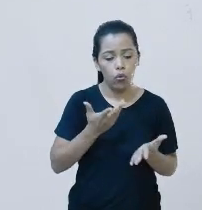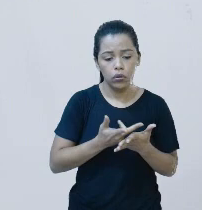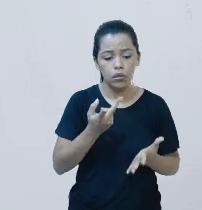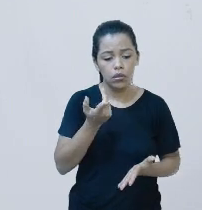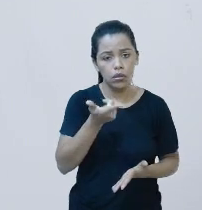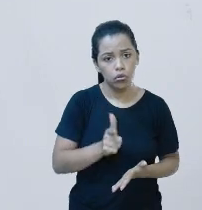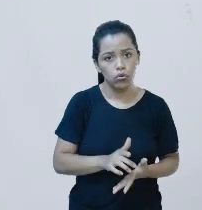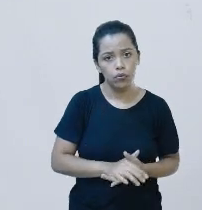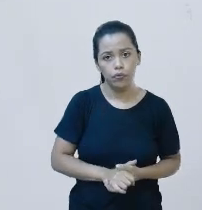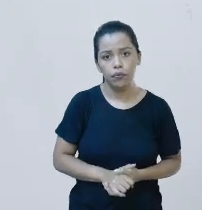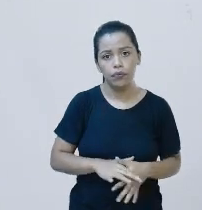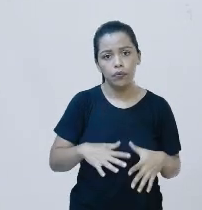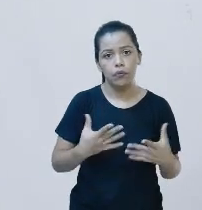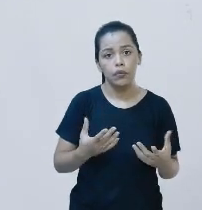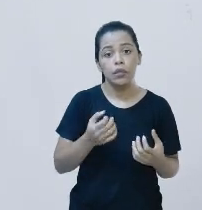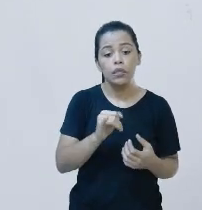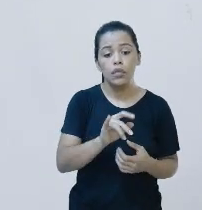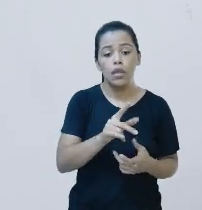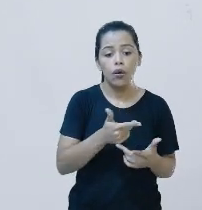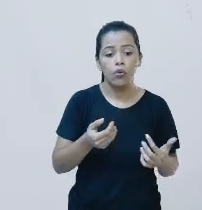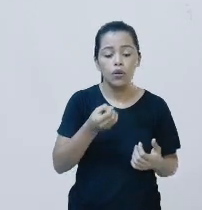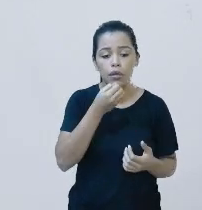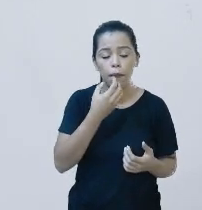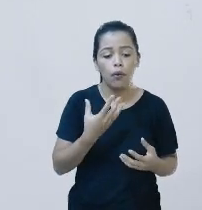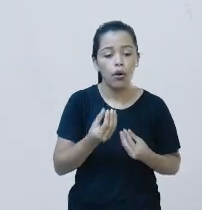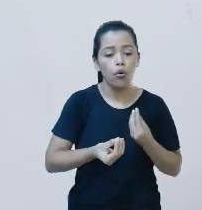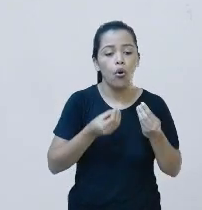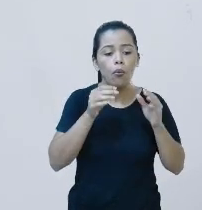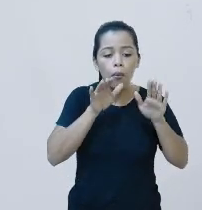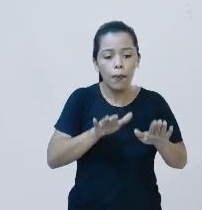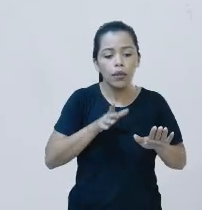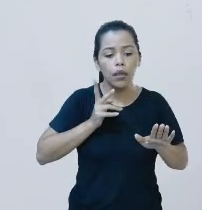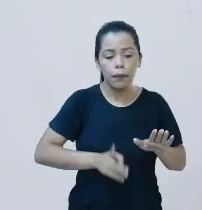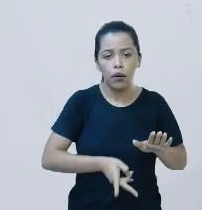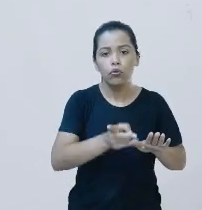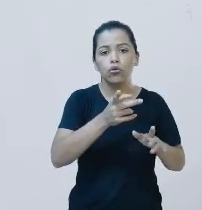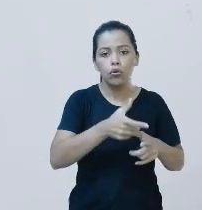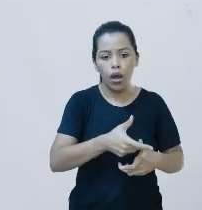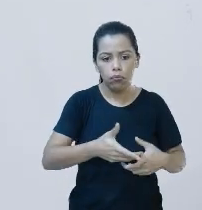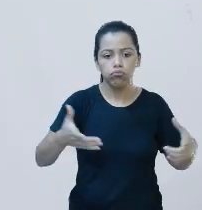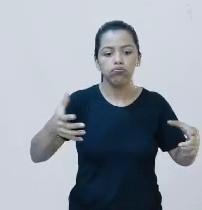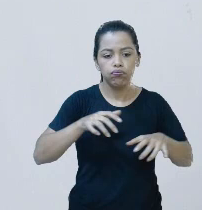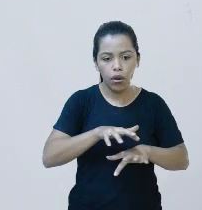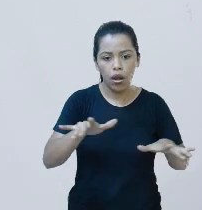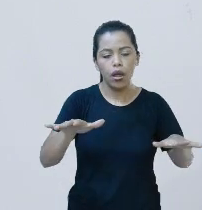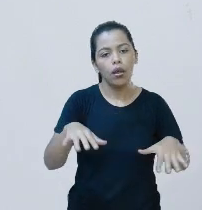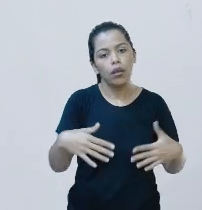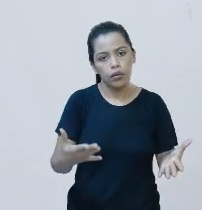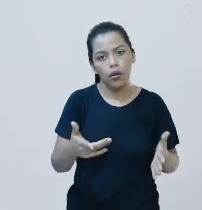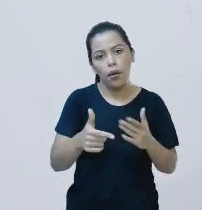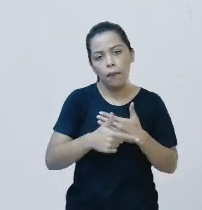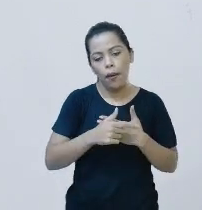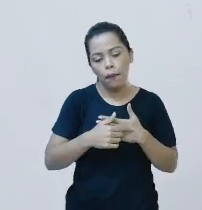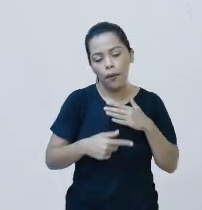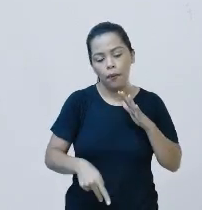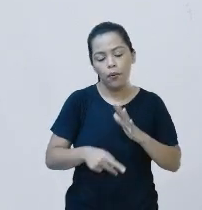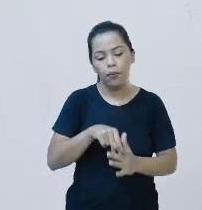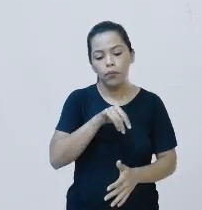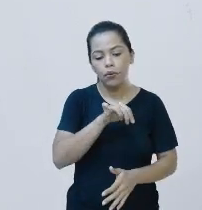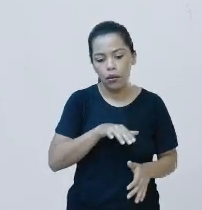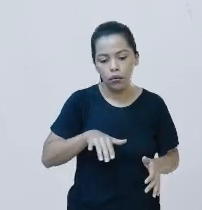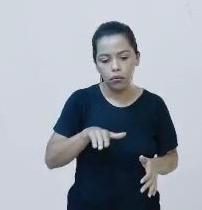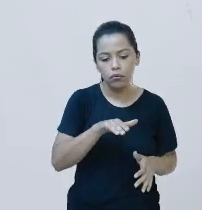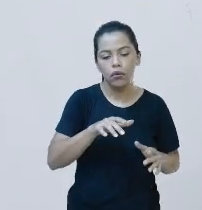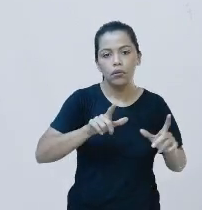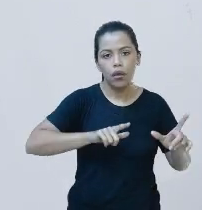boa, o que pode ser feito para ser mantido, para continuar, para aumentar aquela ação. Então, esse é o papel da reportagem,